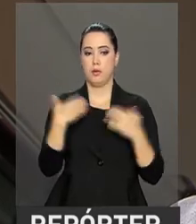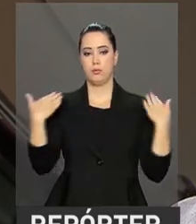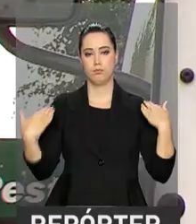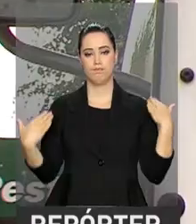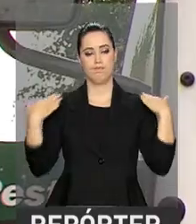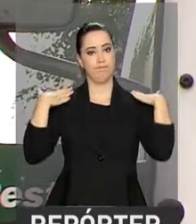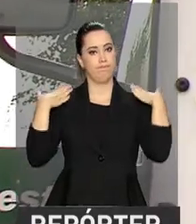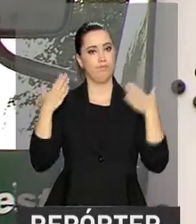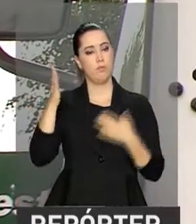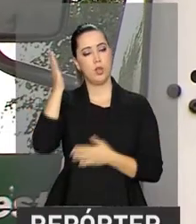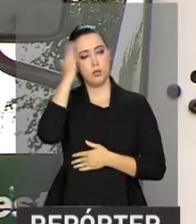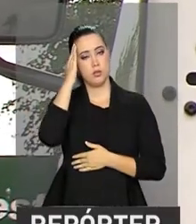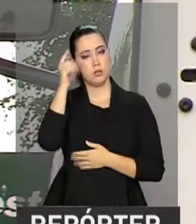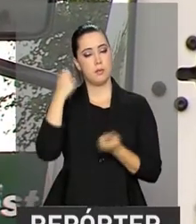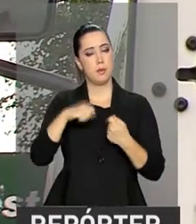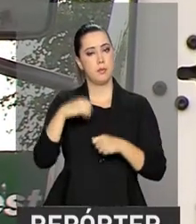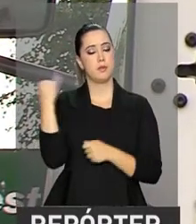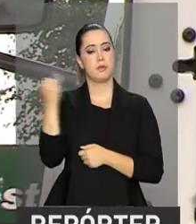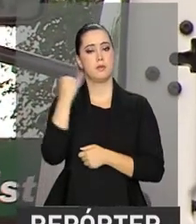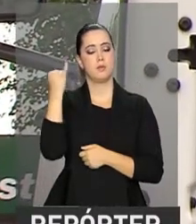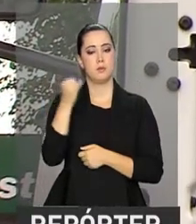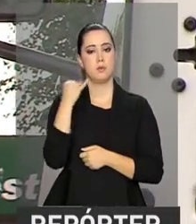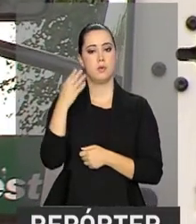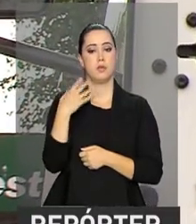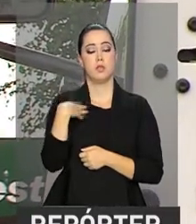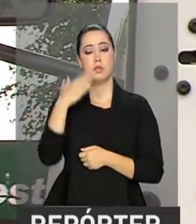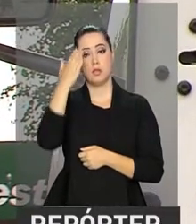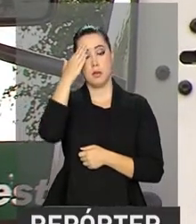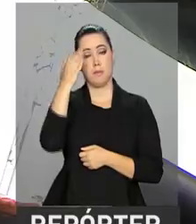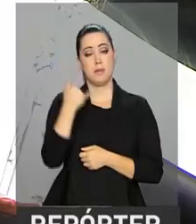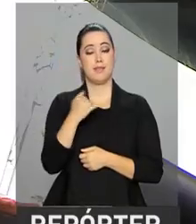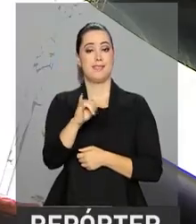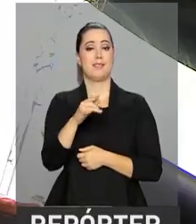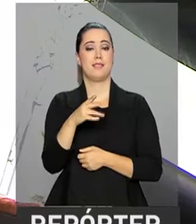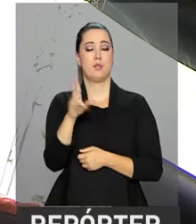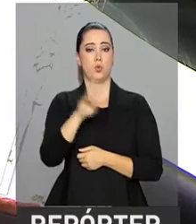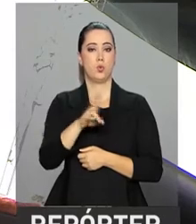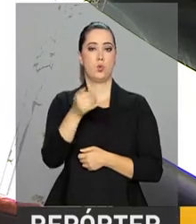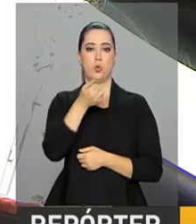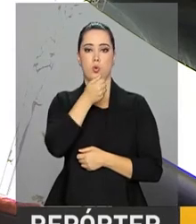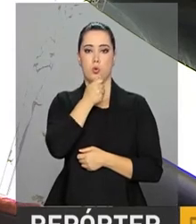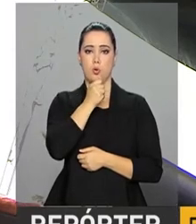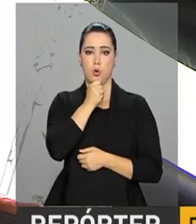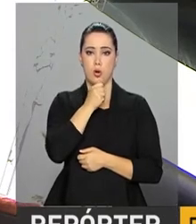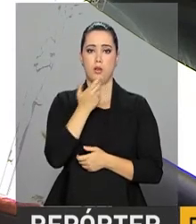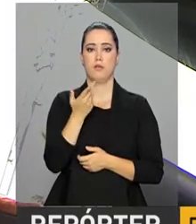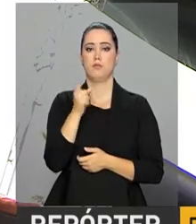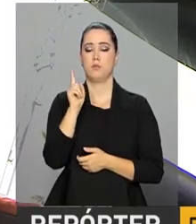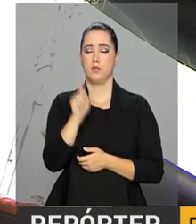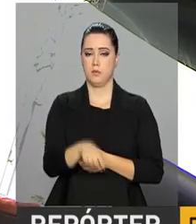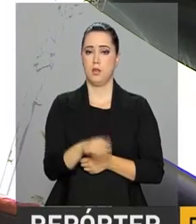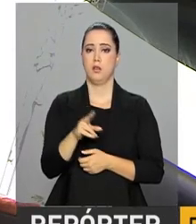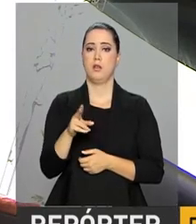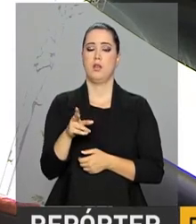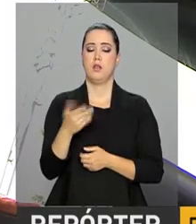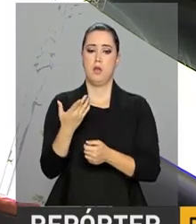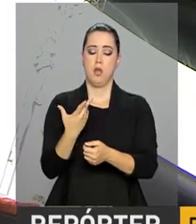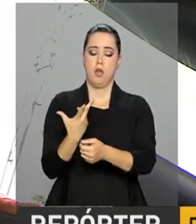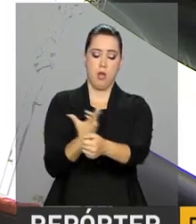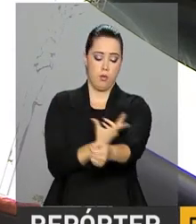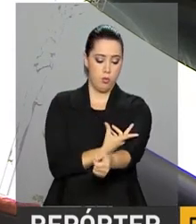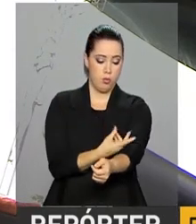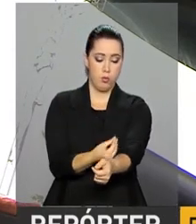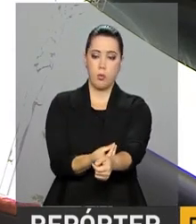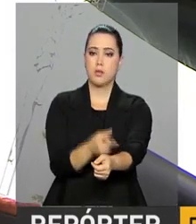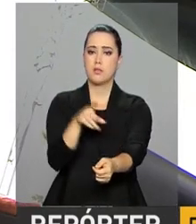consciente sobre a importância do teste toxicológico precisar me ajuda muito porque a maioria da